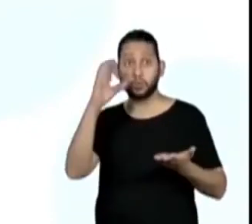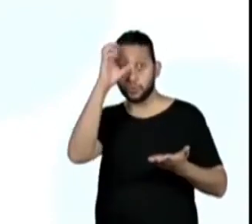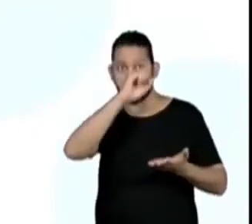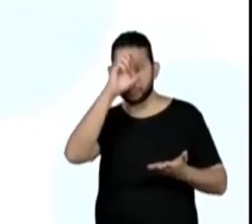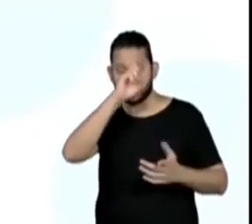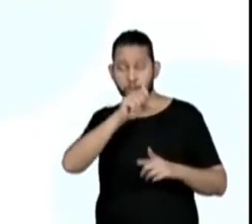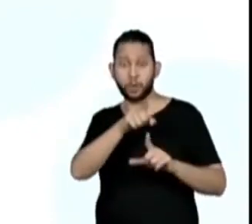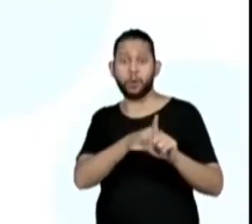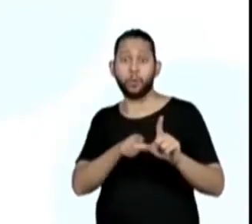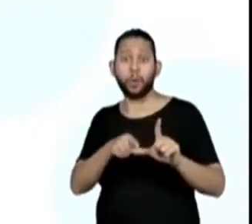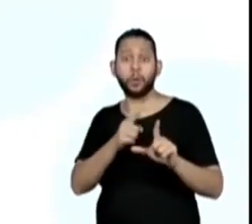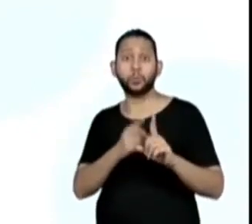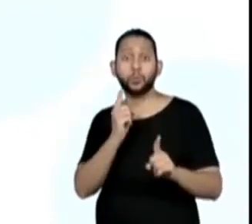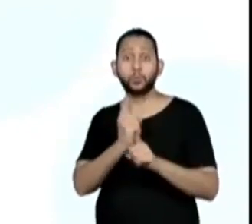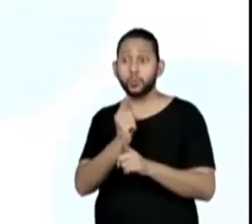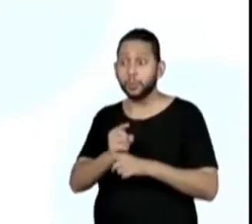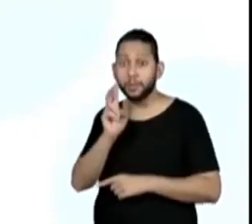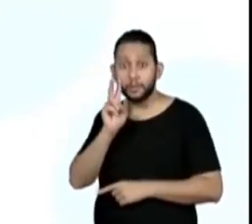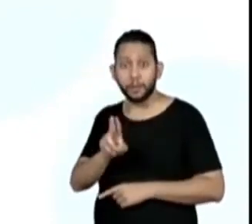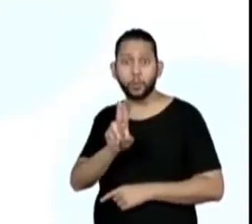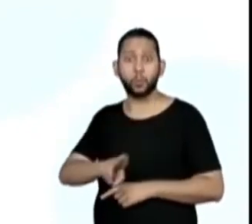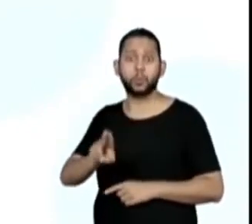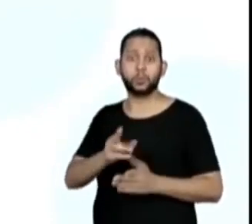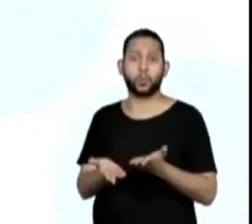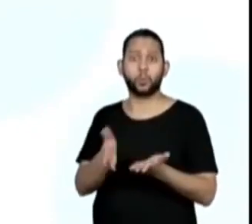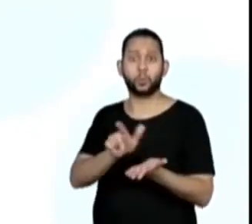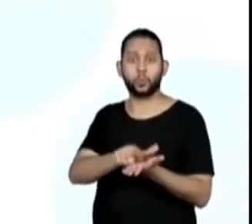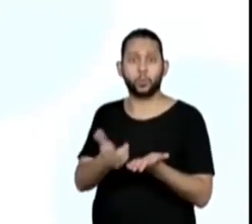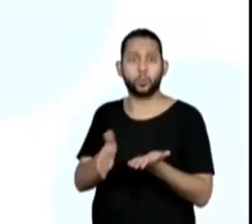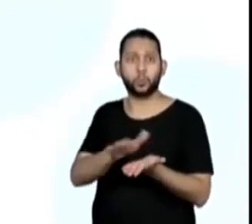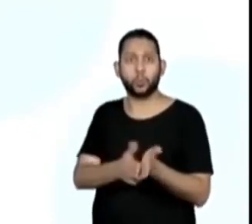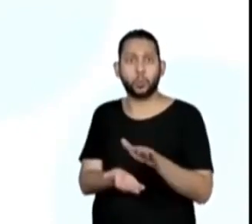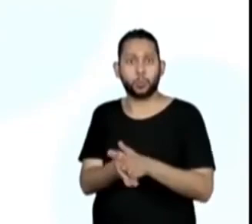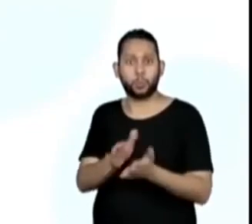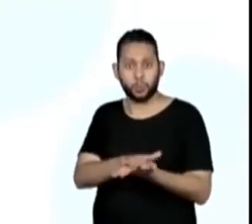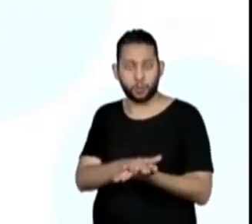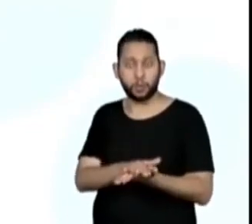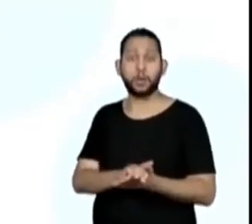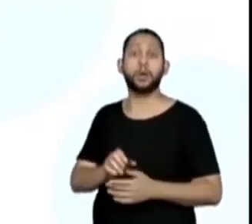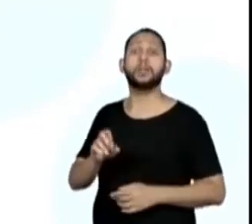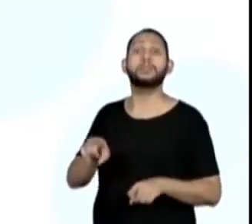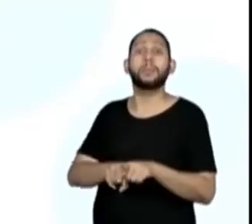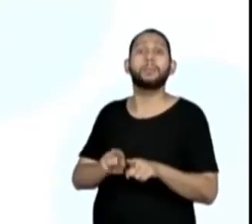retos em figuras poligonais com o uso de dobraduras e identificar ângulos não retos em polígonos.